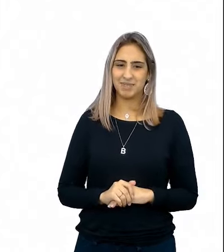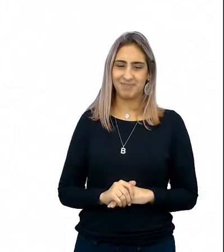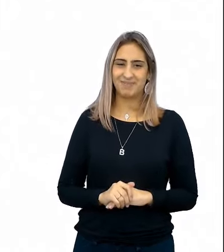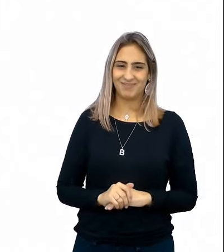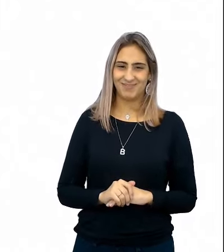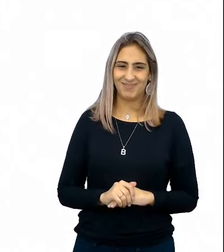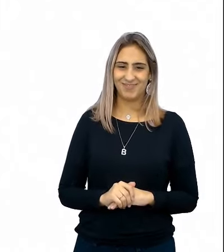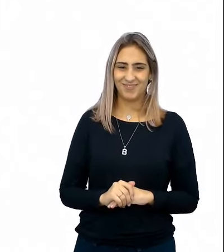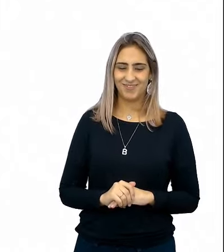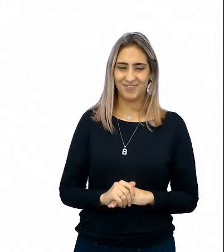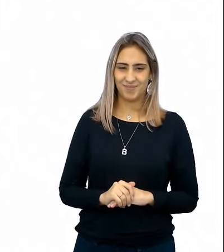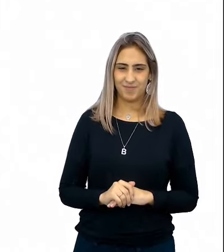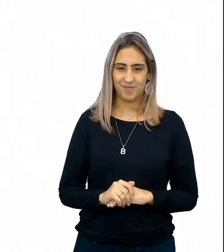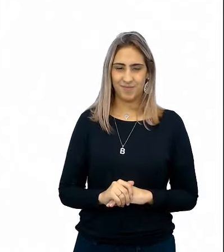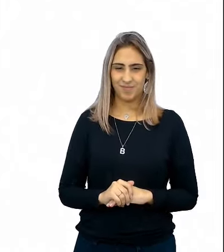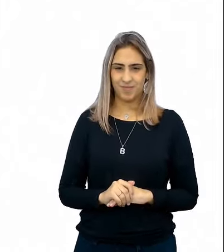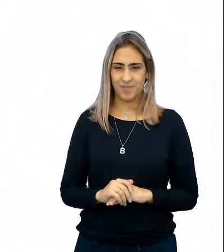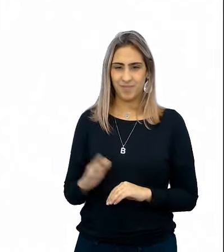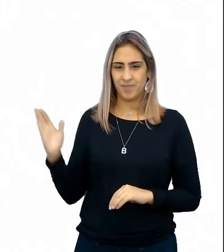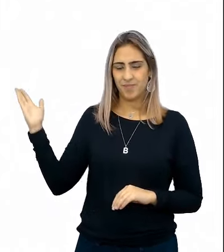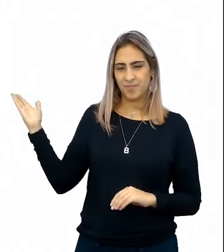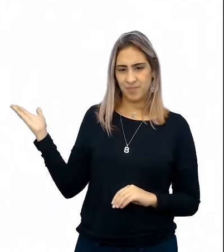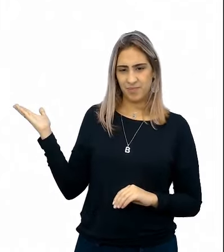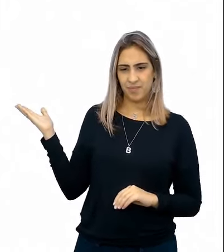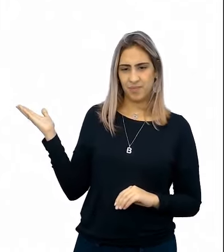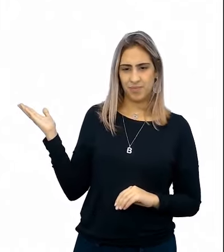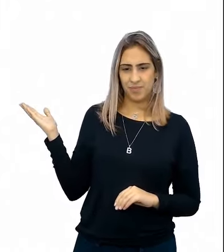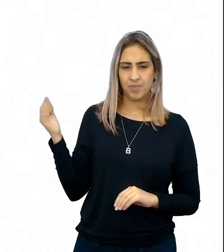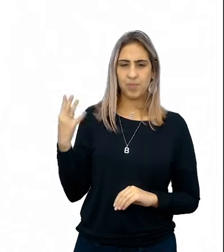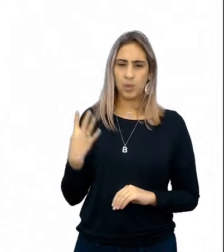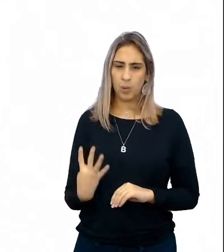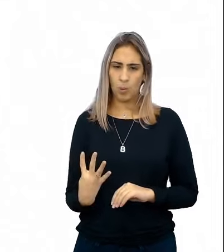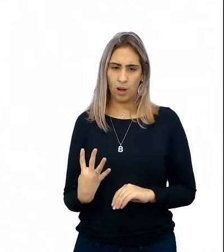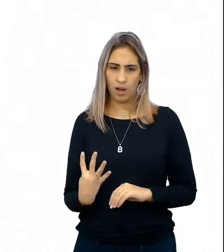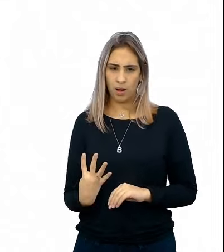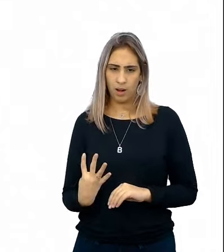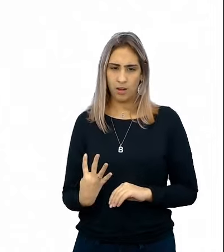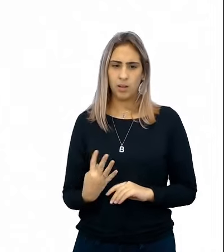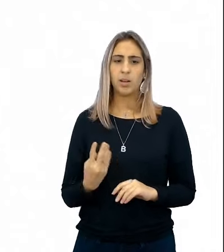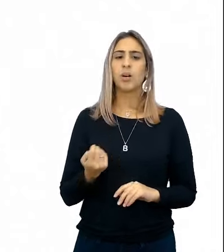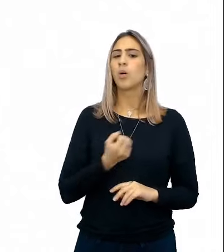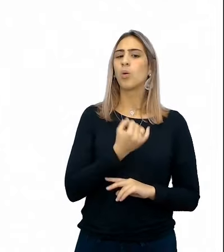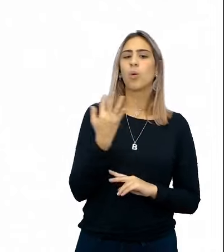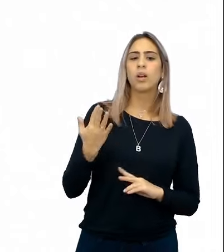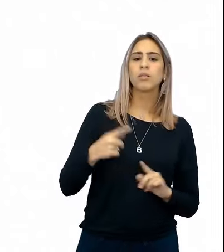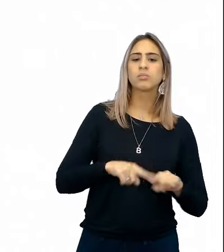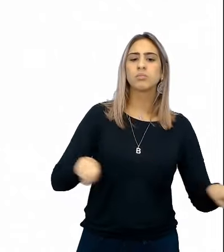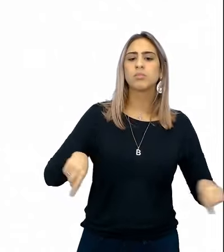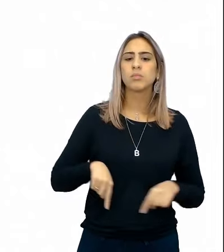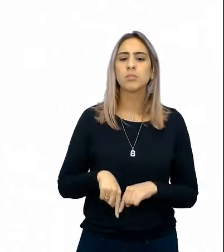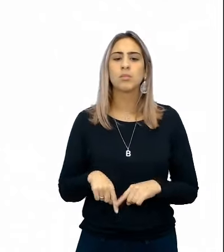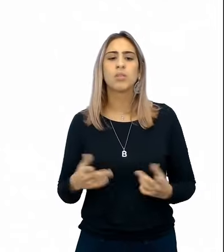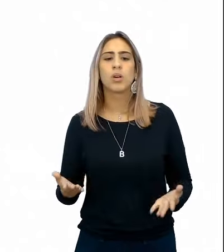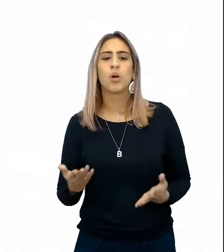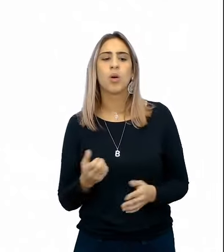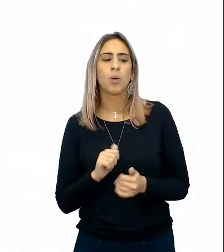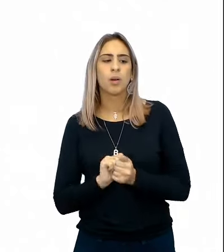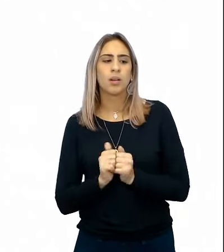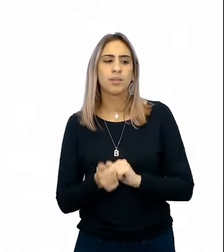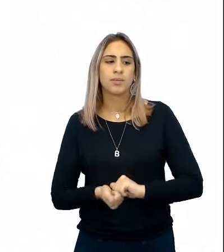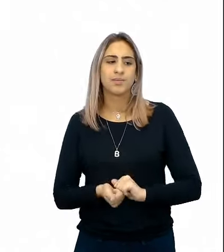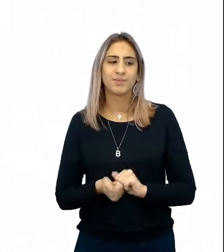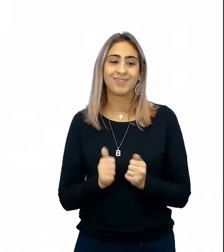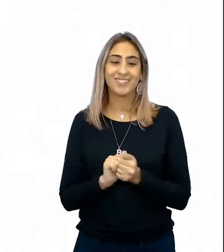e a quantidade de cada uma delas. Futsal, 4. Futebol Society, 3. Quadra